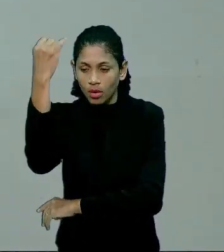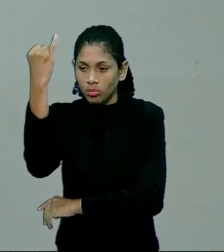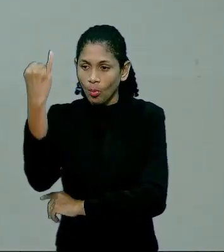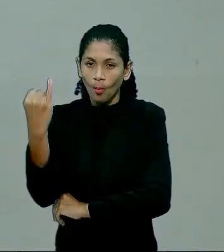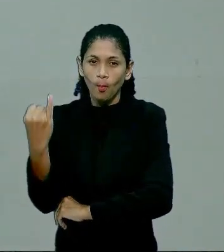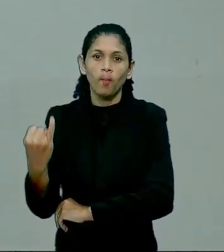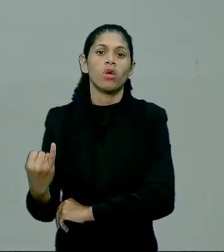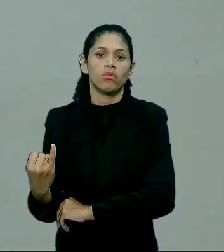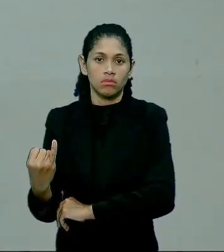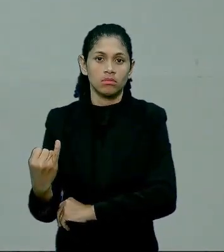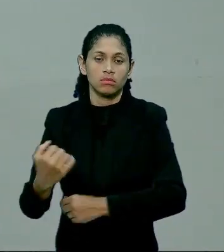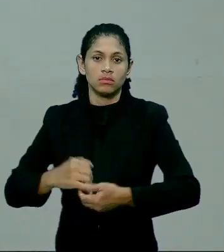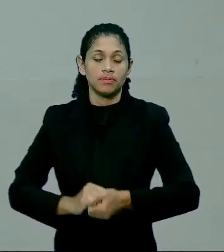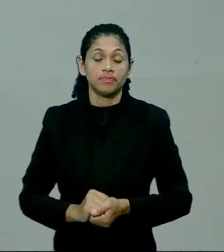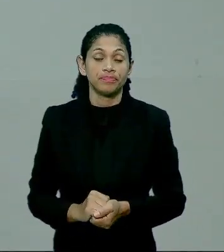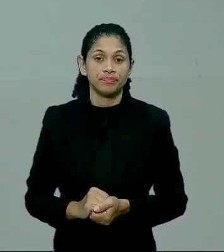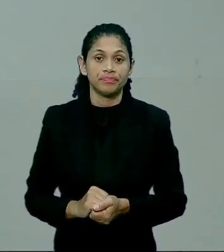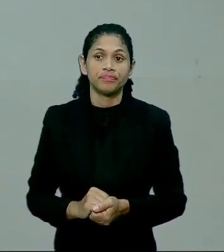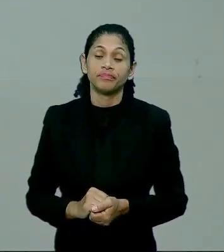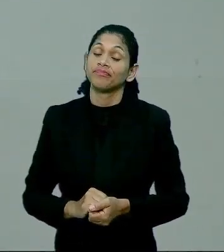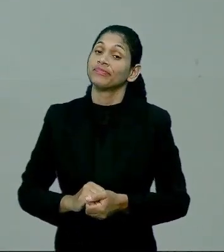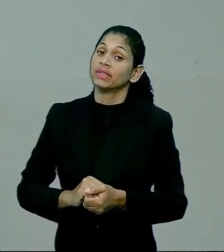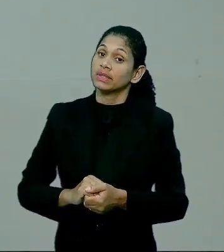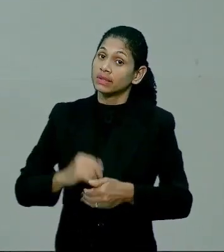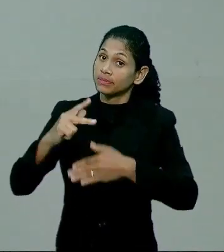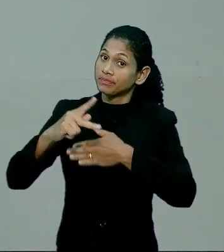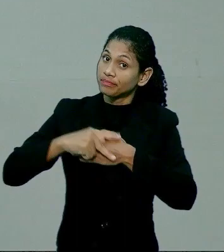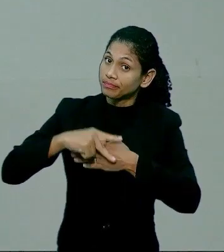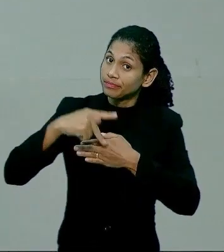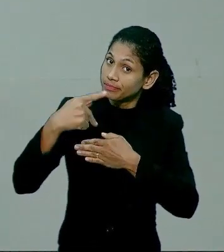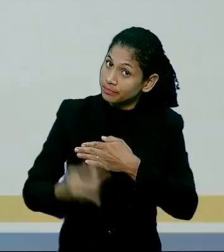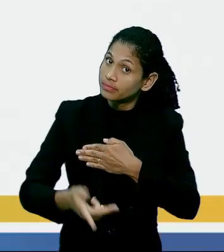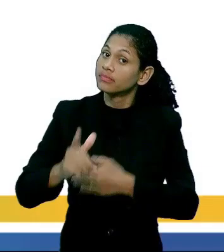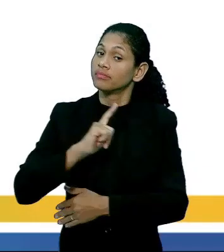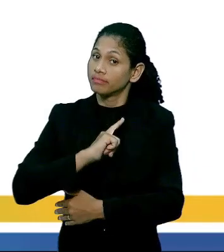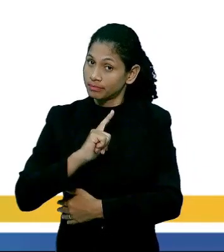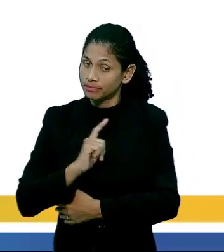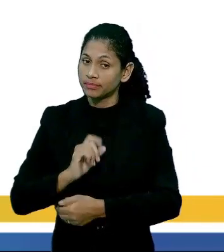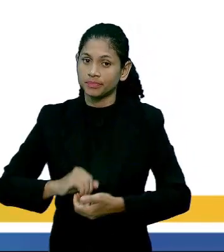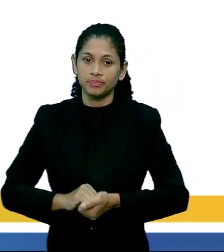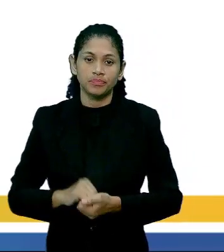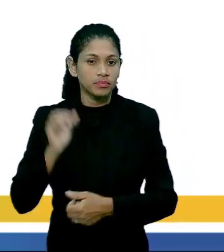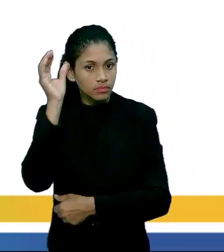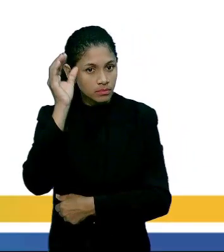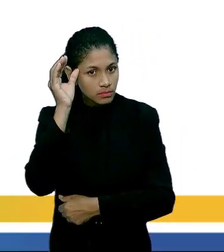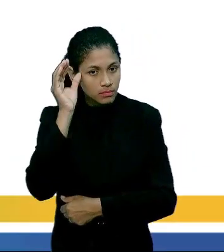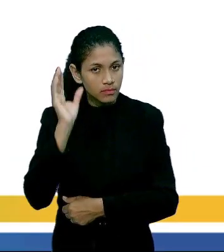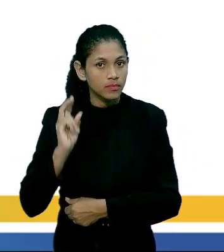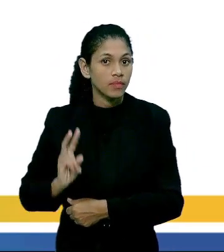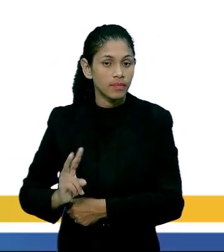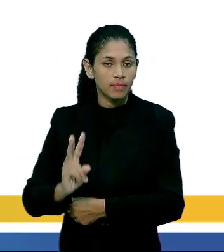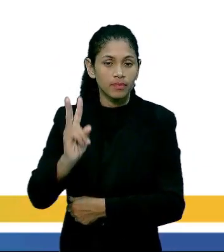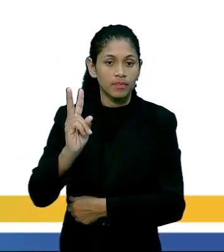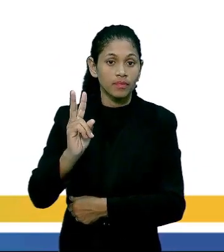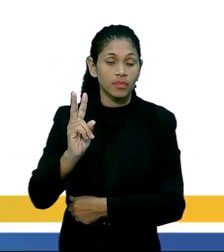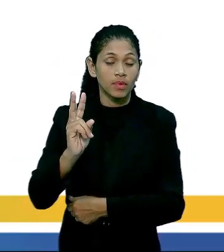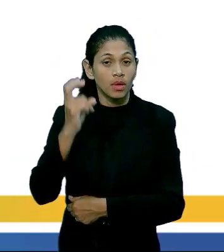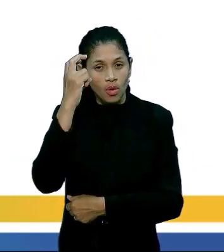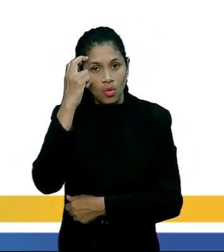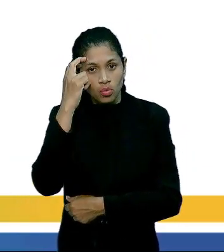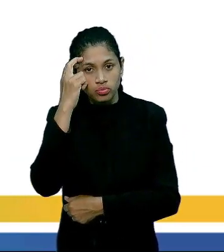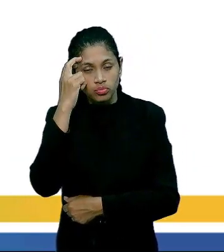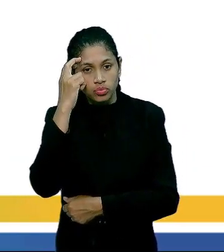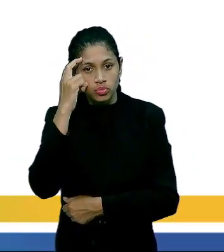no indivíduo e geram consequências negativas. Tranquilo? Compreendido isso? Cultura e